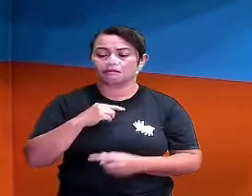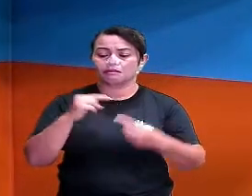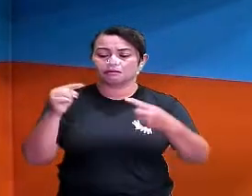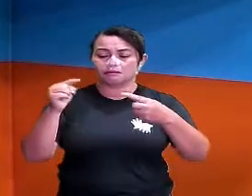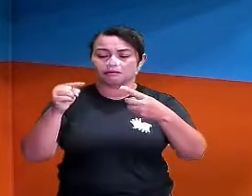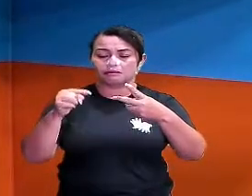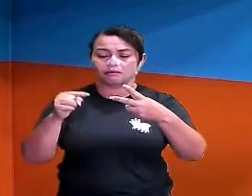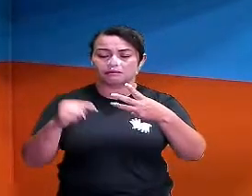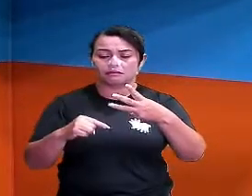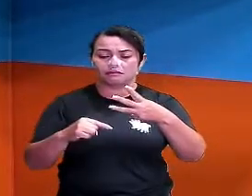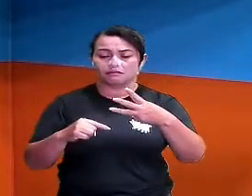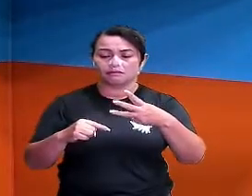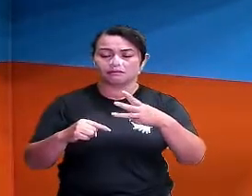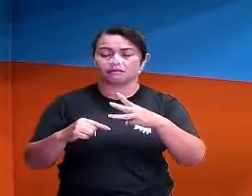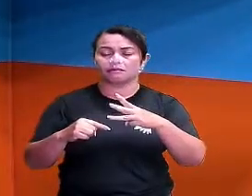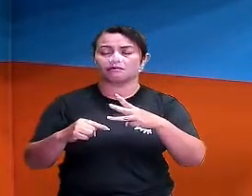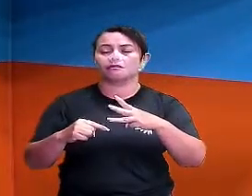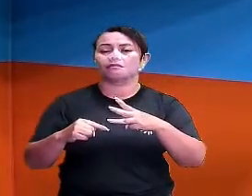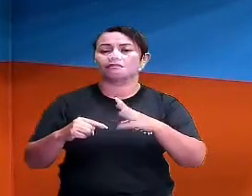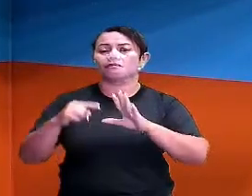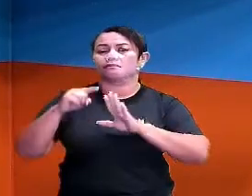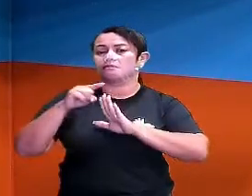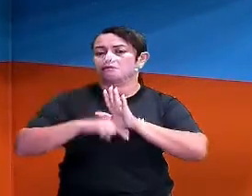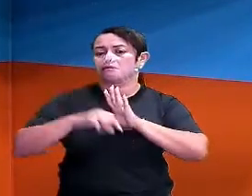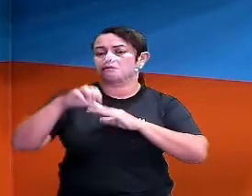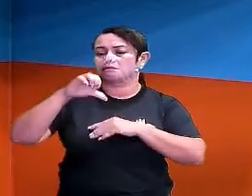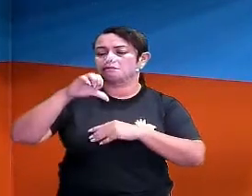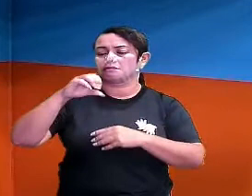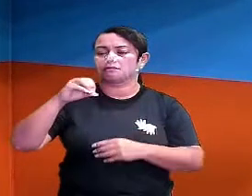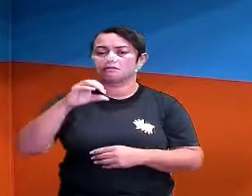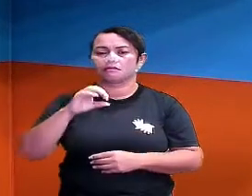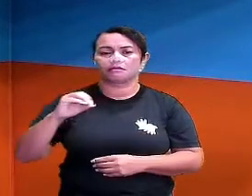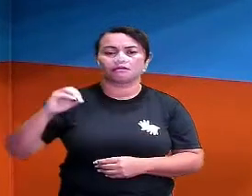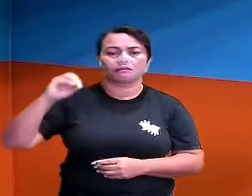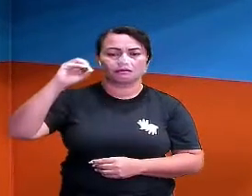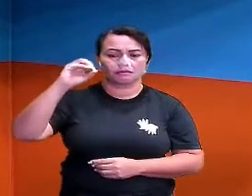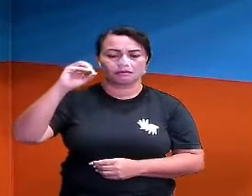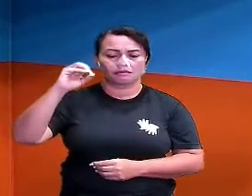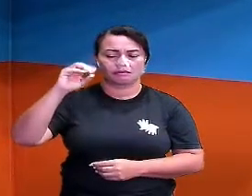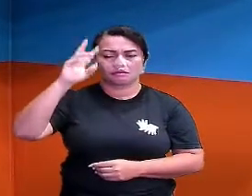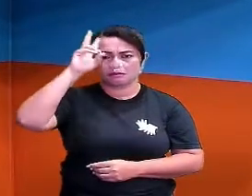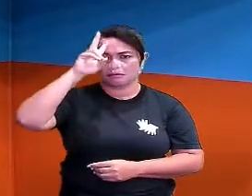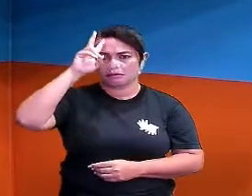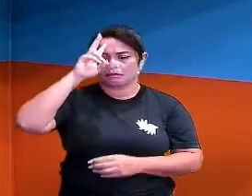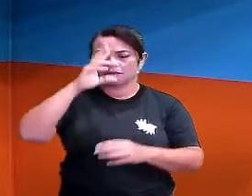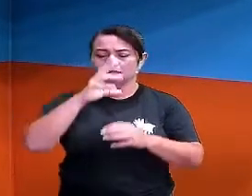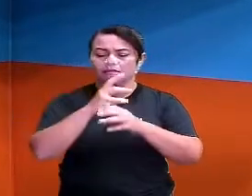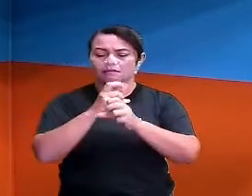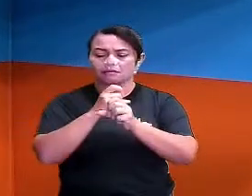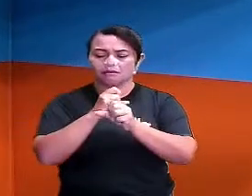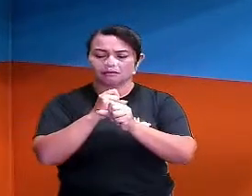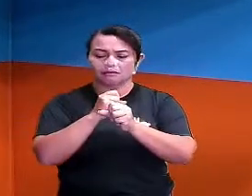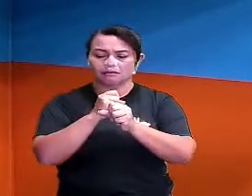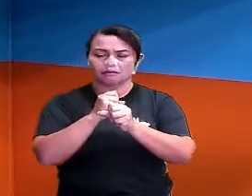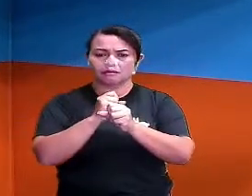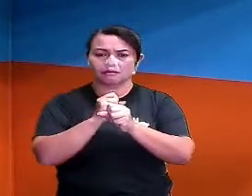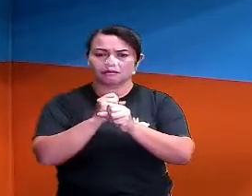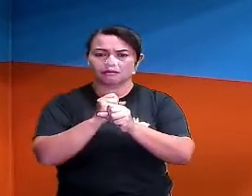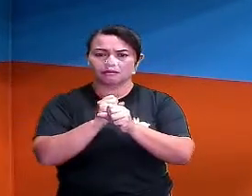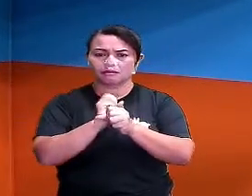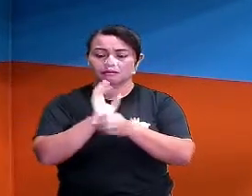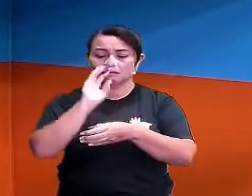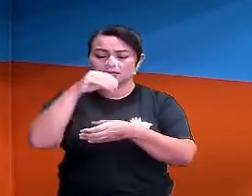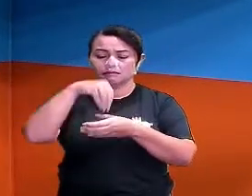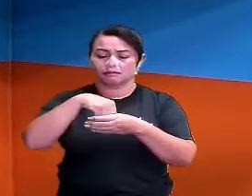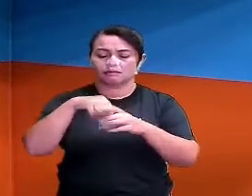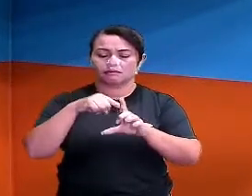ângulos são menores que 90 graus. Lembrando que a soma dos ângulos internos de um